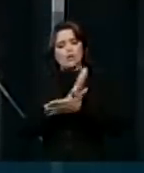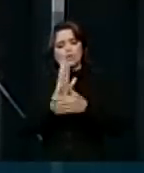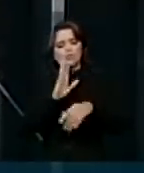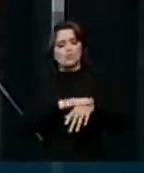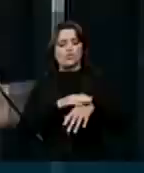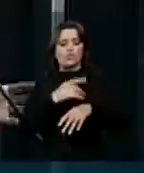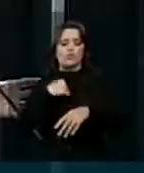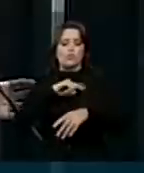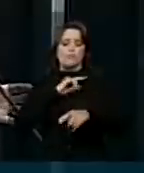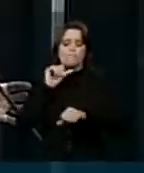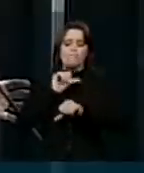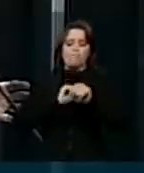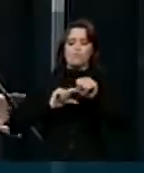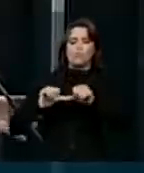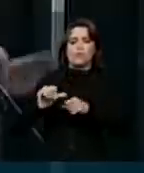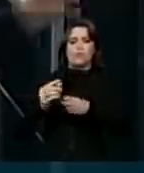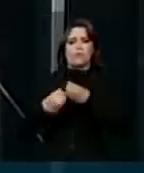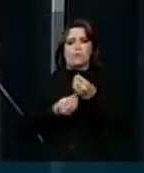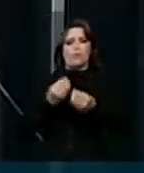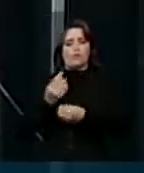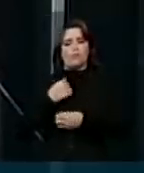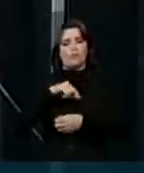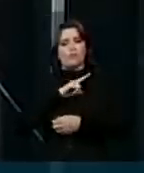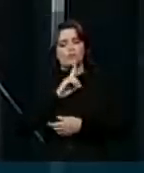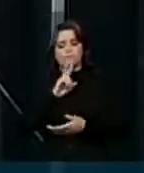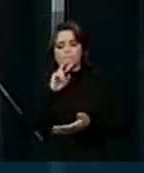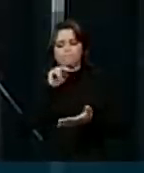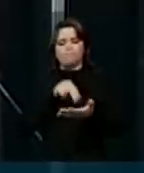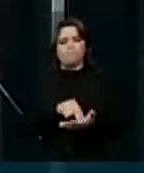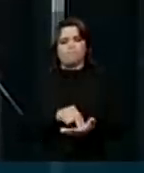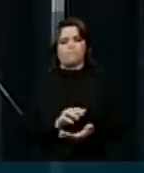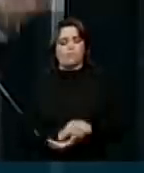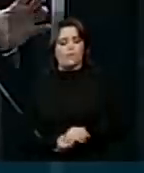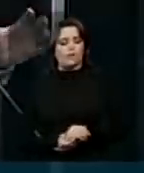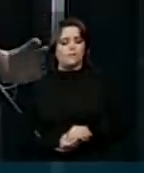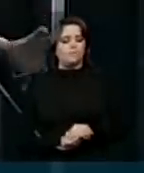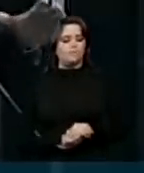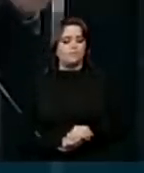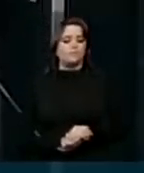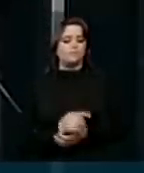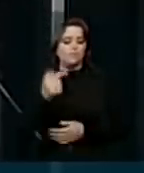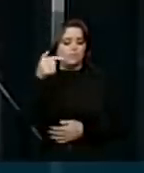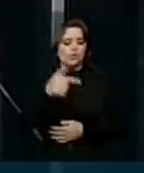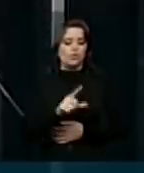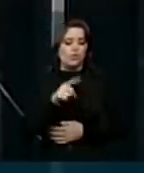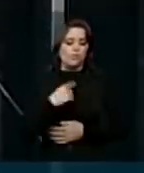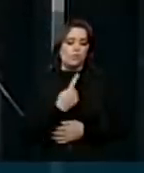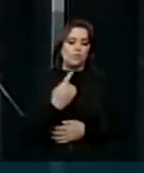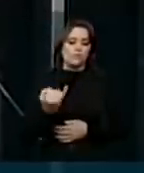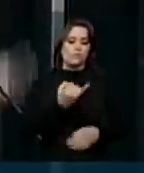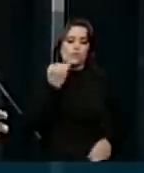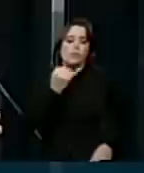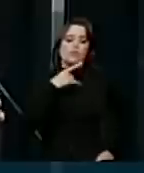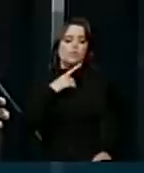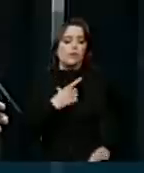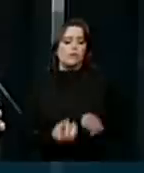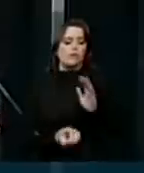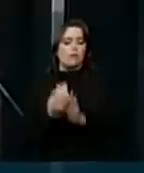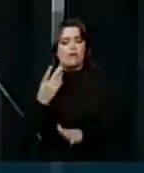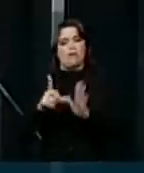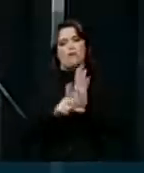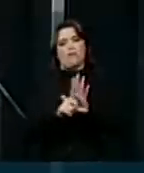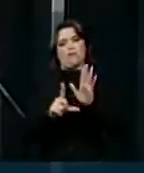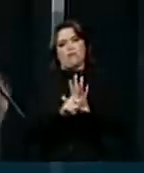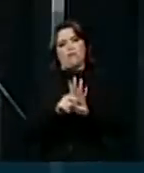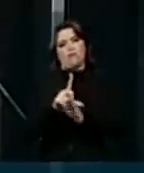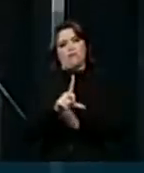nós corrigirmos isto e nós ocuparmos novamente o nosso papel de legislar